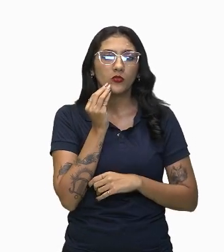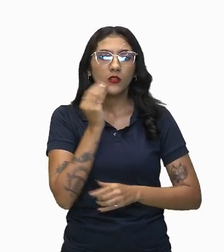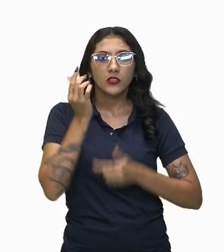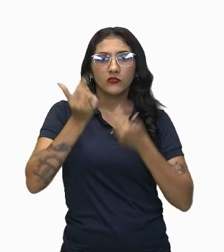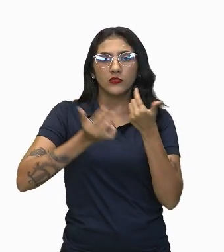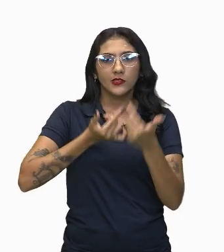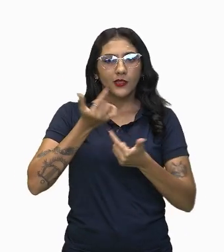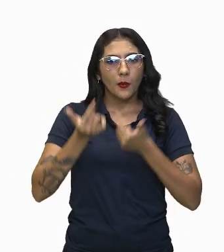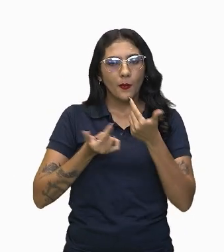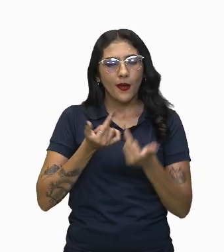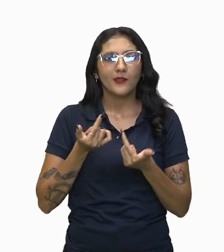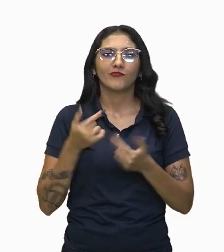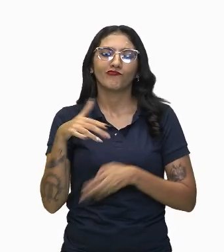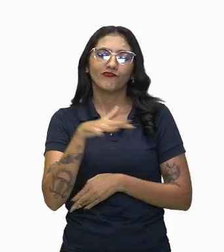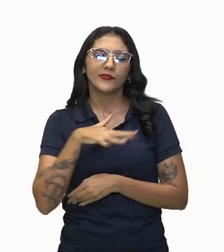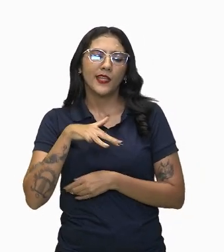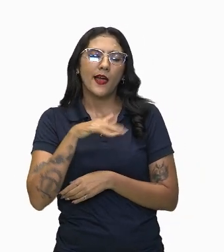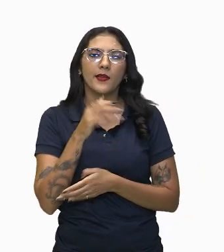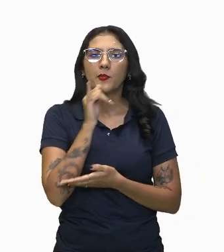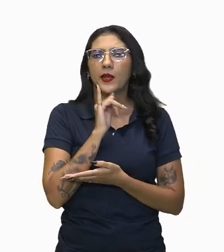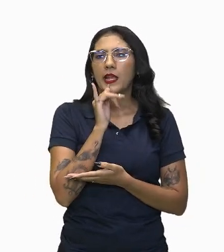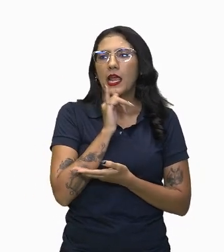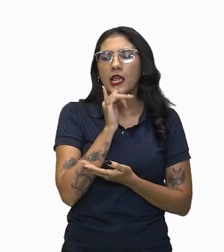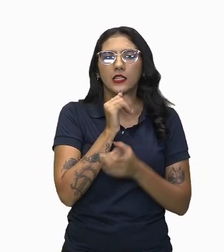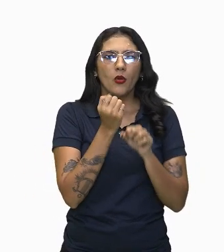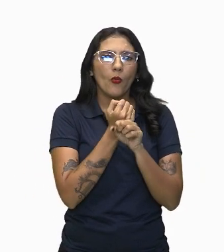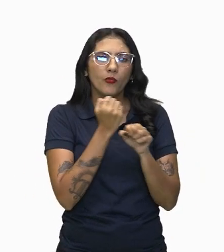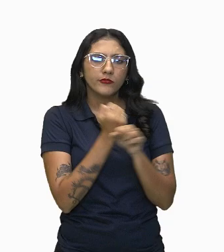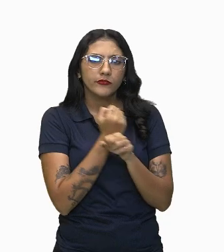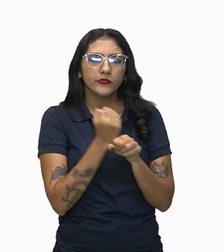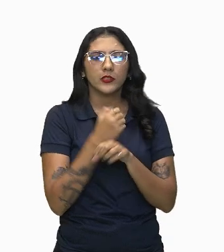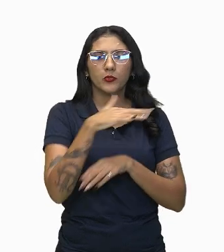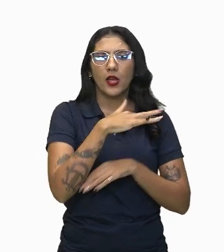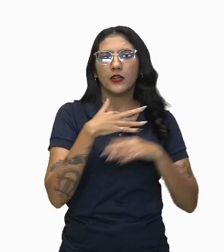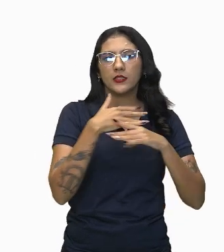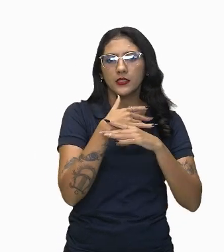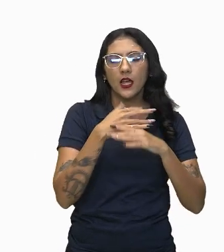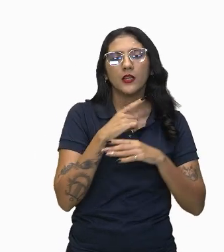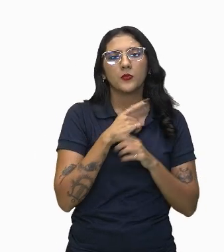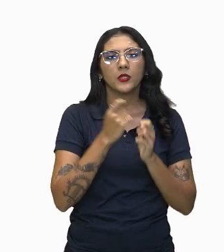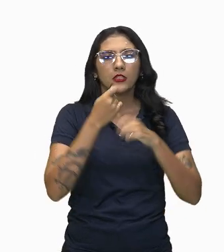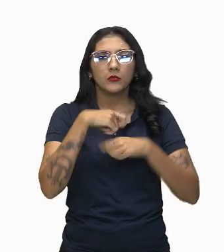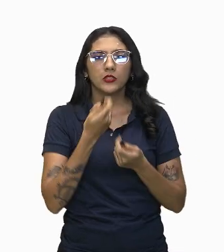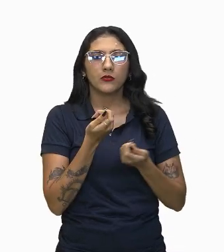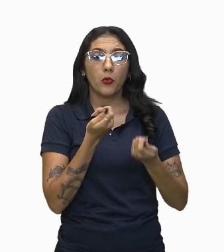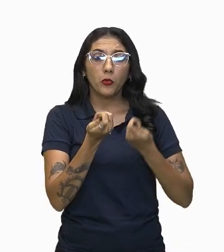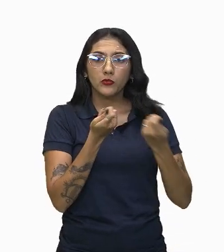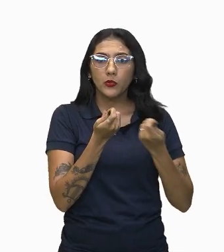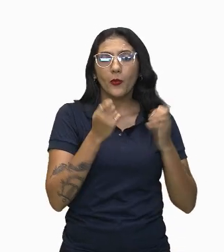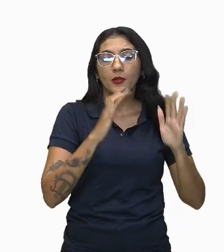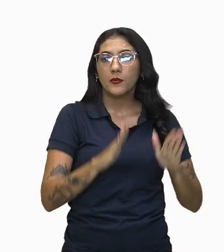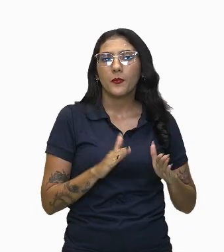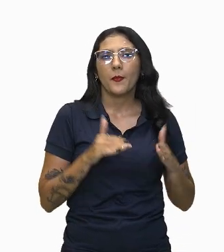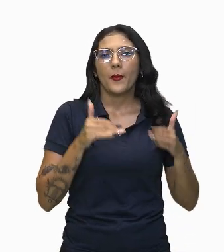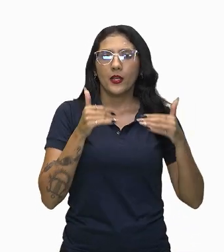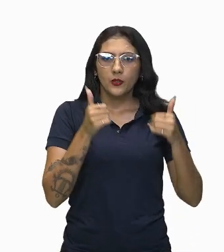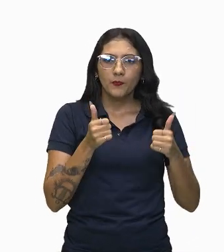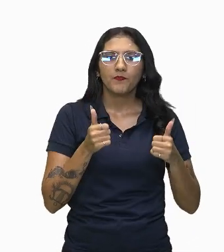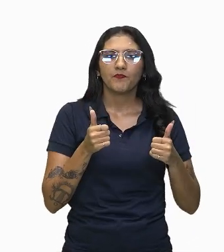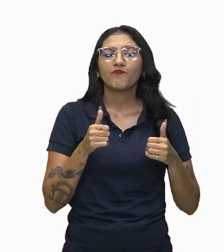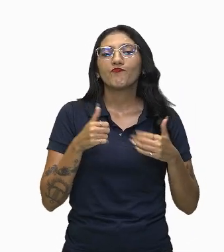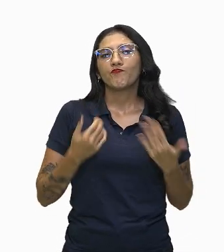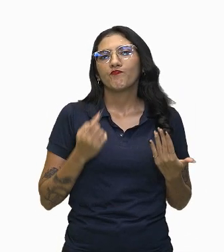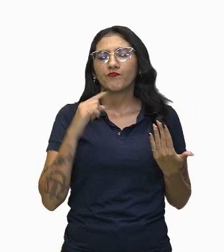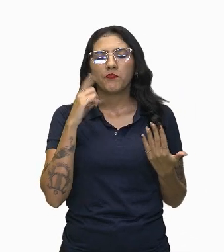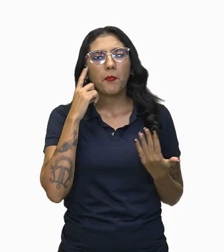públicos, como obras de infraestrutura, para regular o mercado financeiro. Então, o Estado agora ele